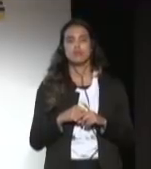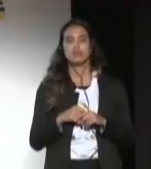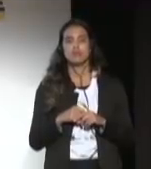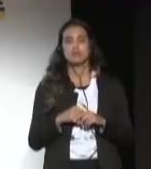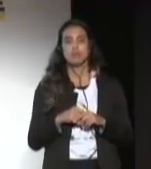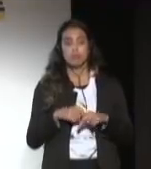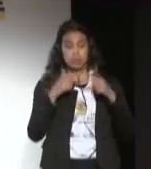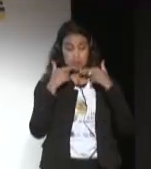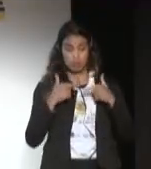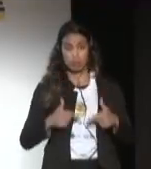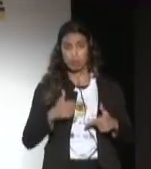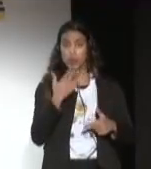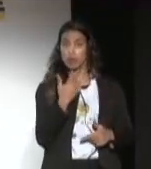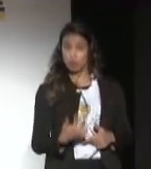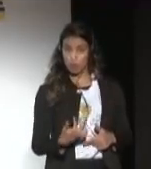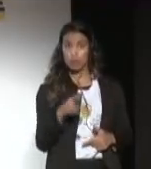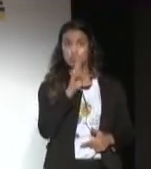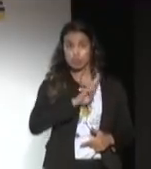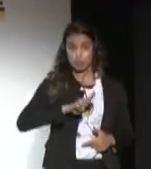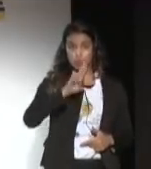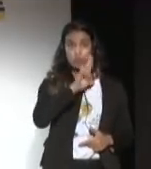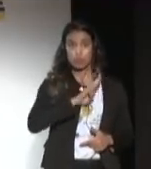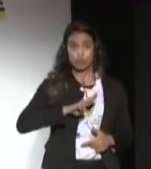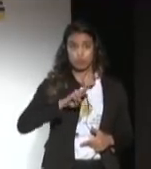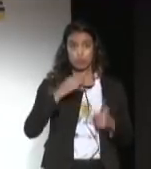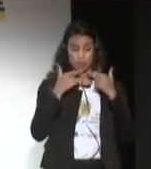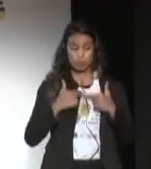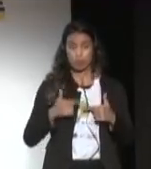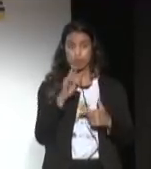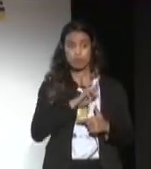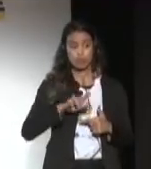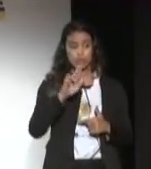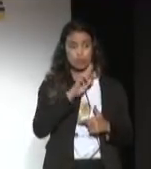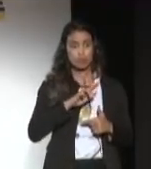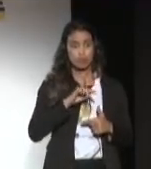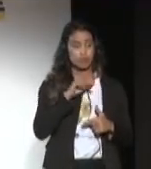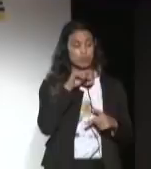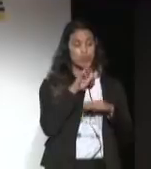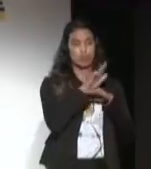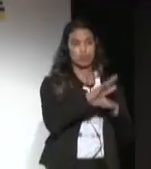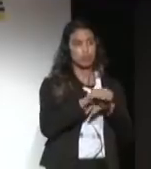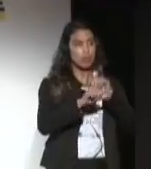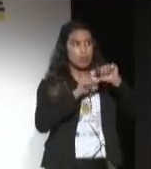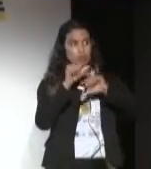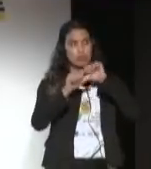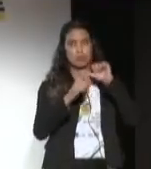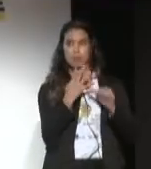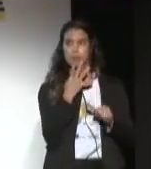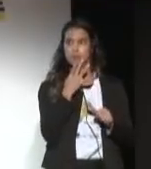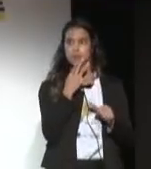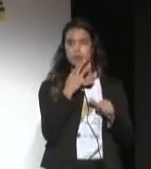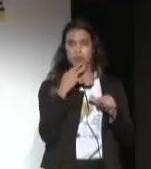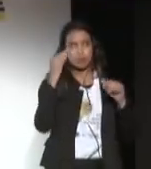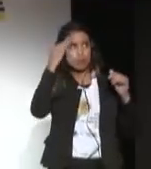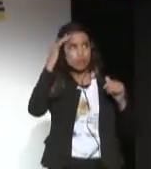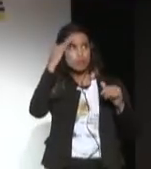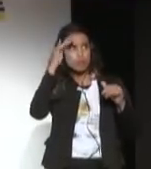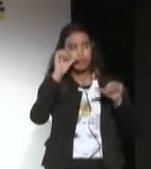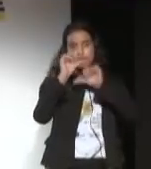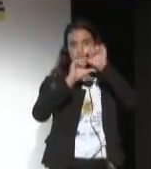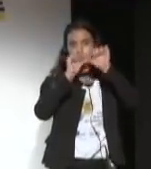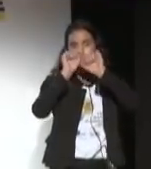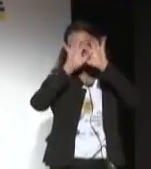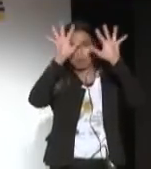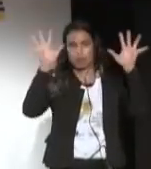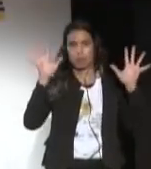você está moldando a sua forma de pensar, você está moldando a sua compreensão e o seu próprio conhecimento. E isso não é possível só ouvindo outra pessoa